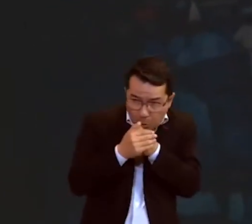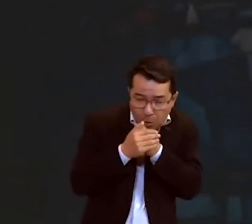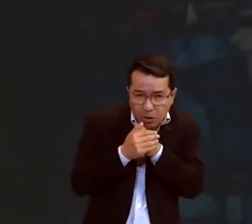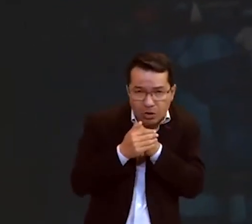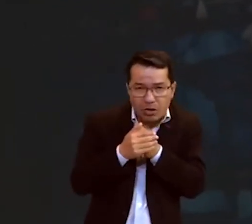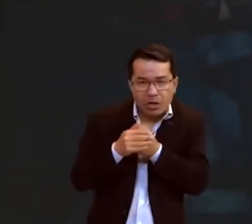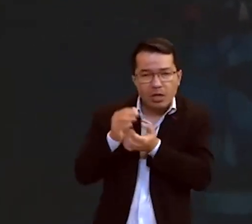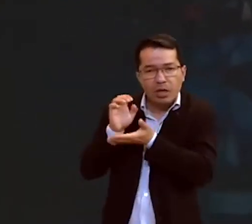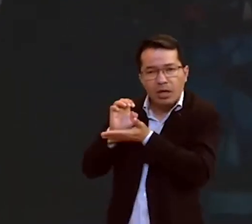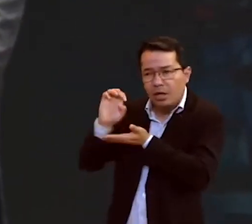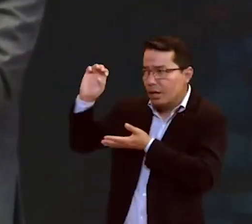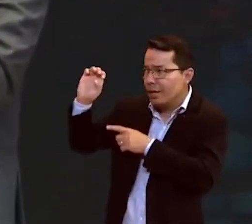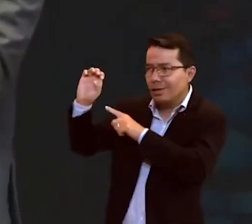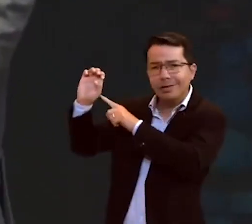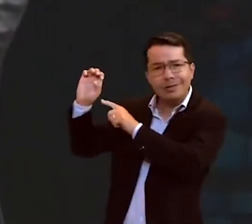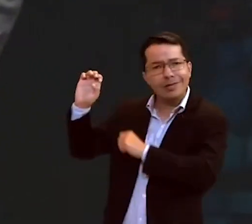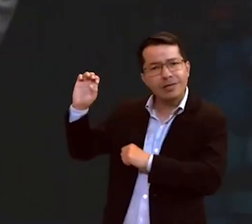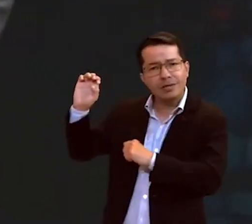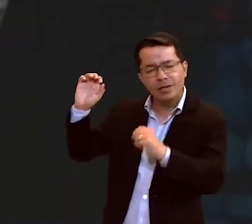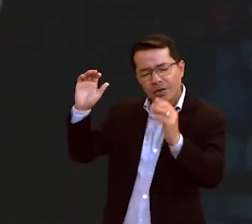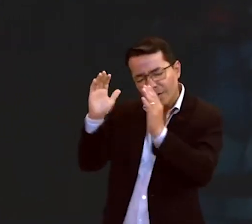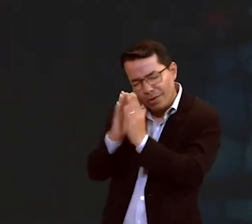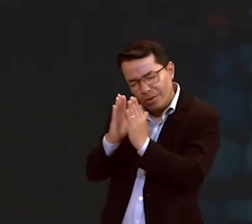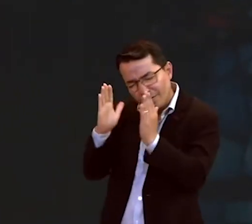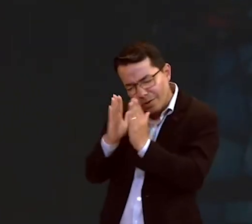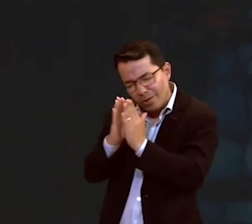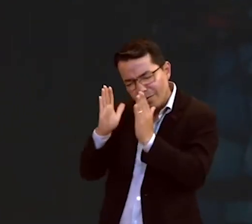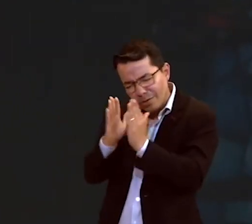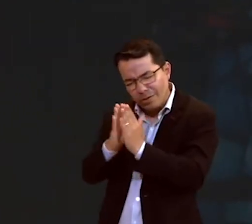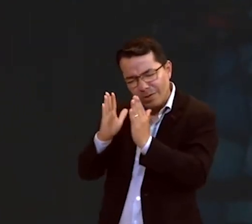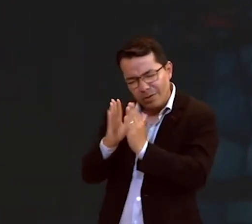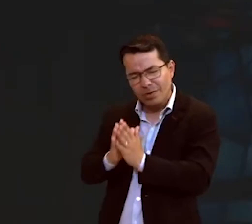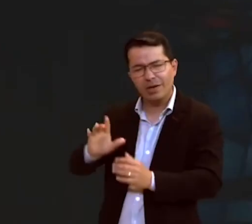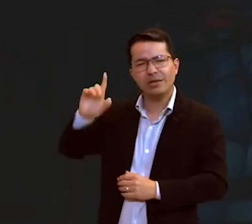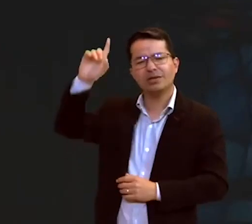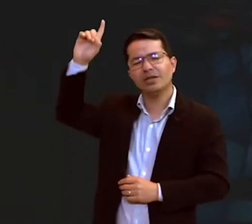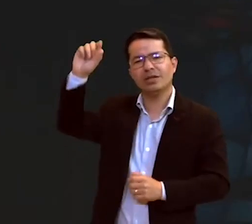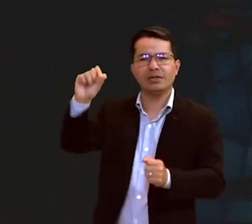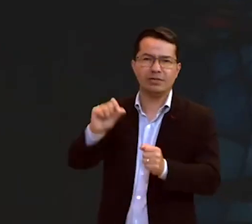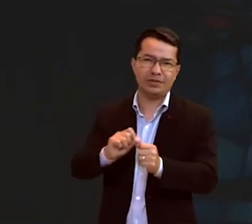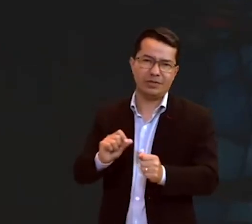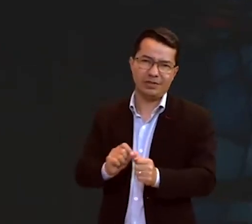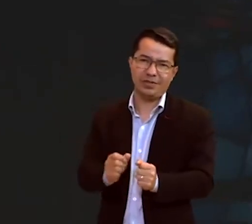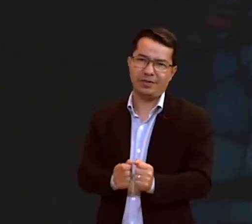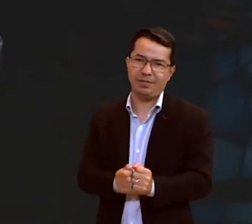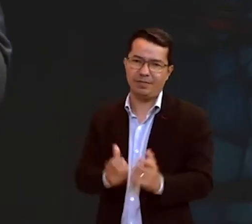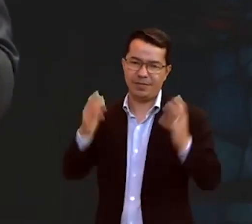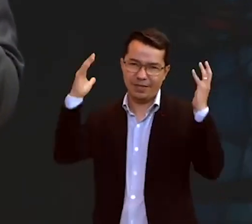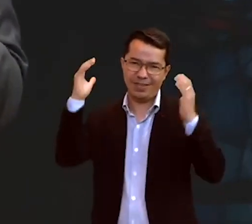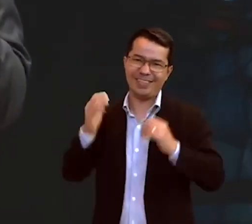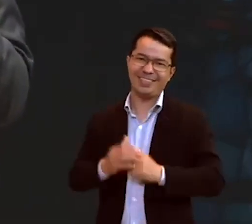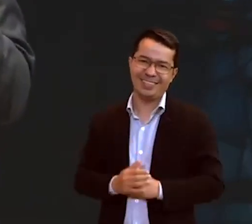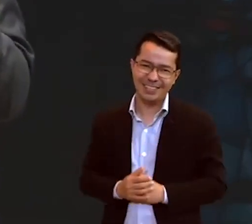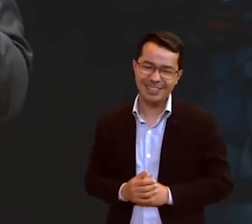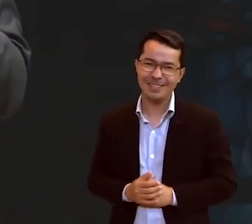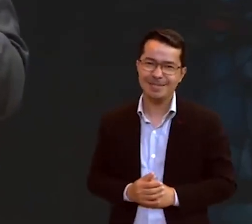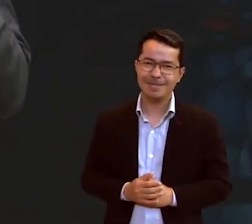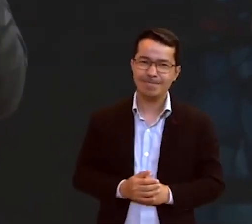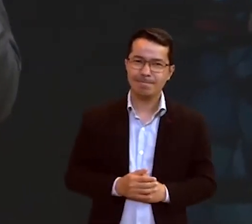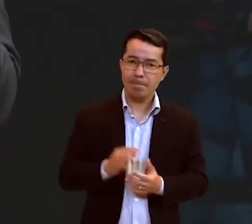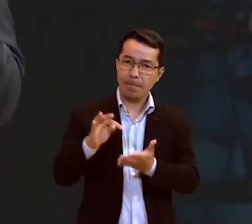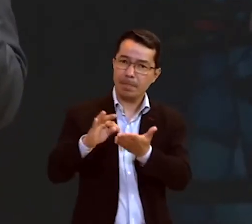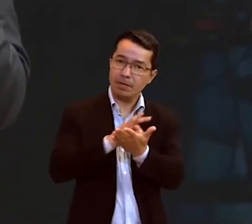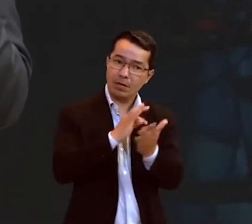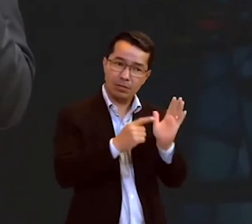orou insistentemente, Deus fez o milagre. E sabe o que ele está nos mostrando?